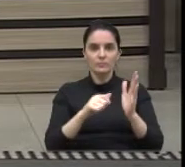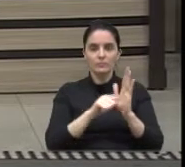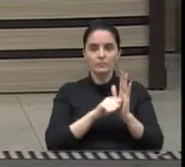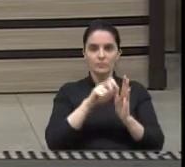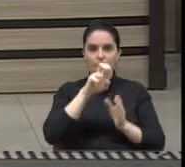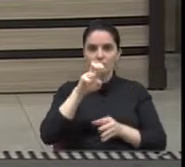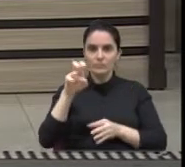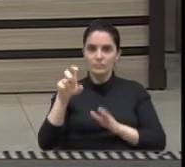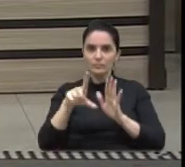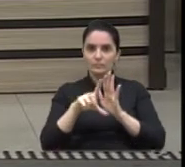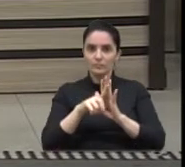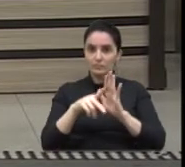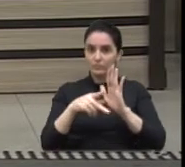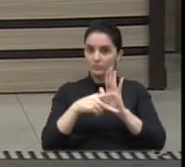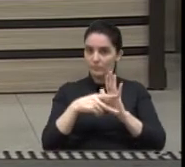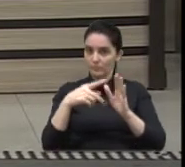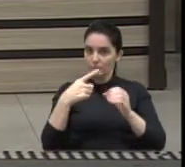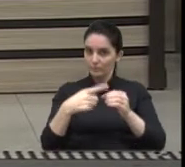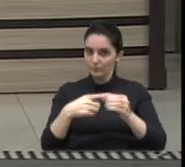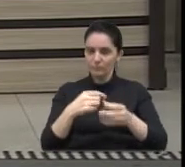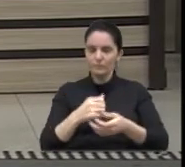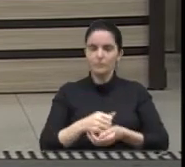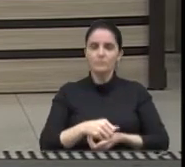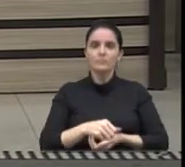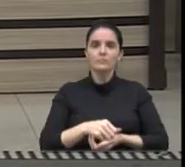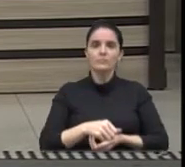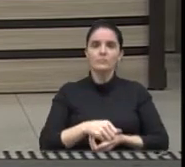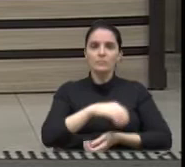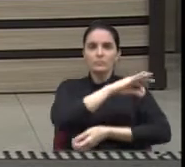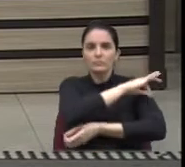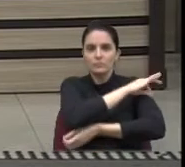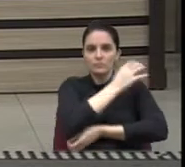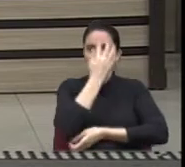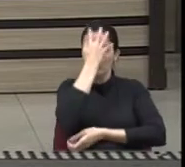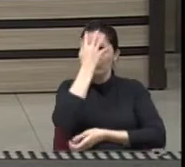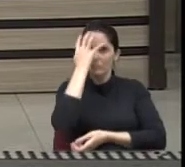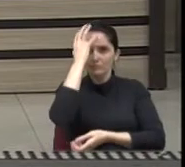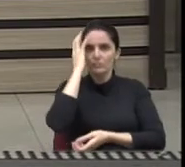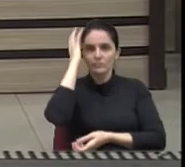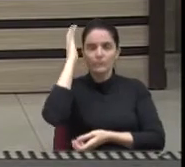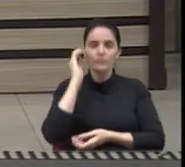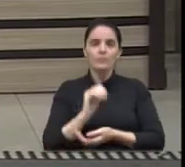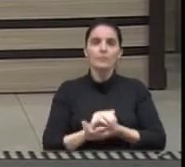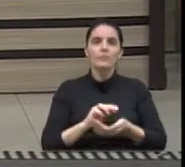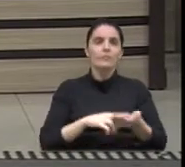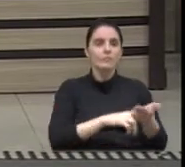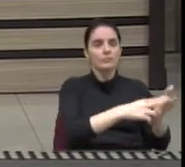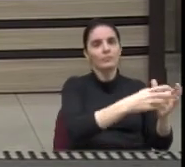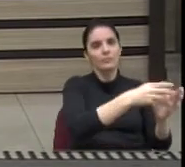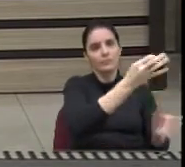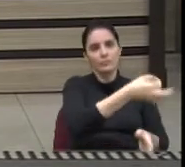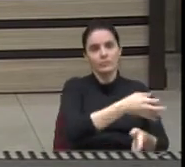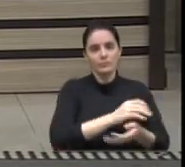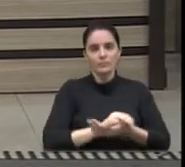55 da Lei Orgânica do Município. Mário Celso Botião, prefeito municipal. As comissões